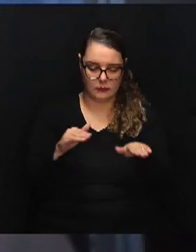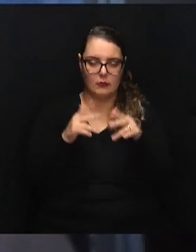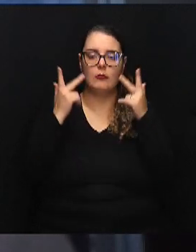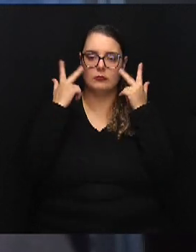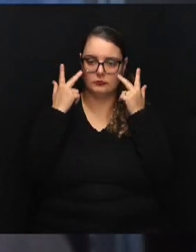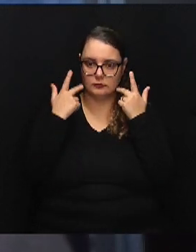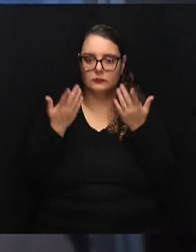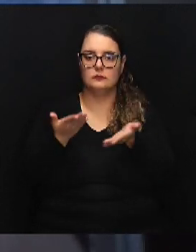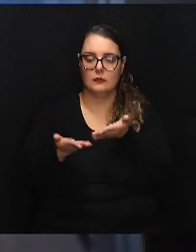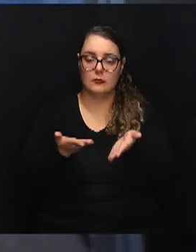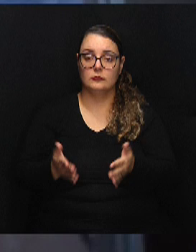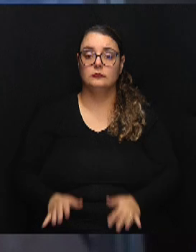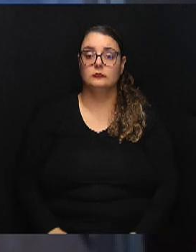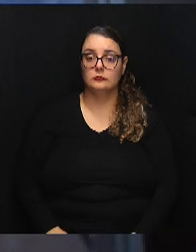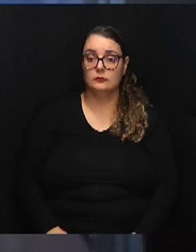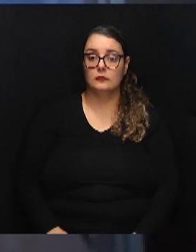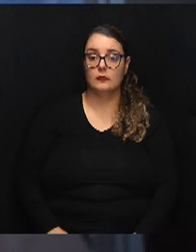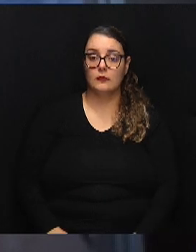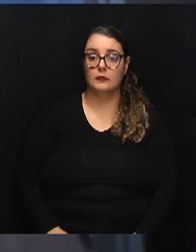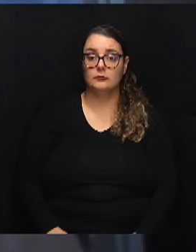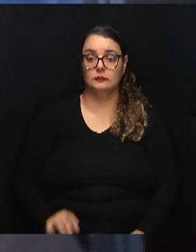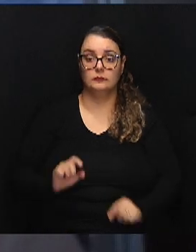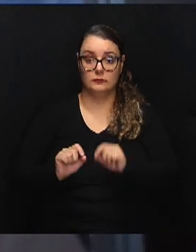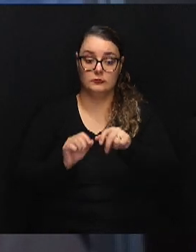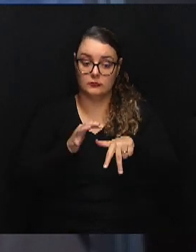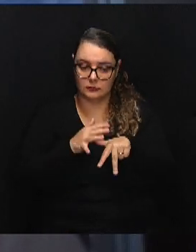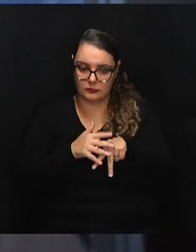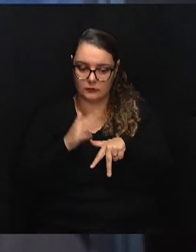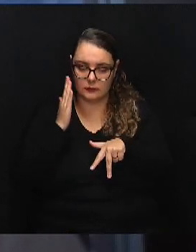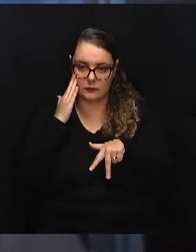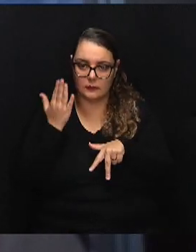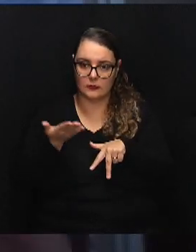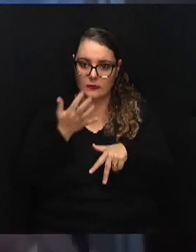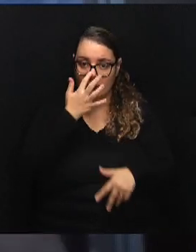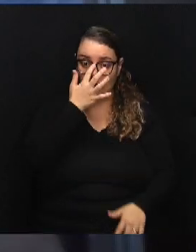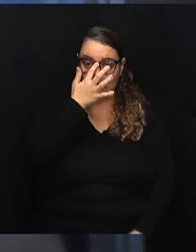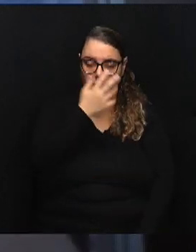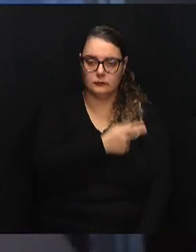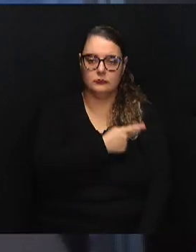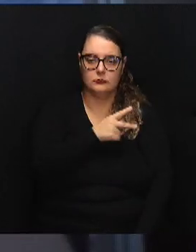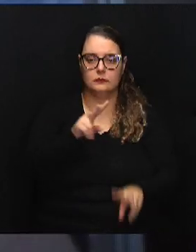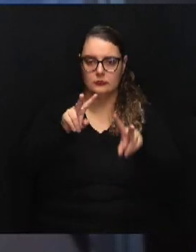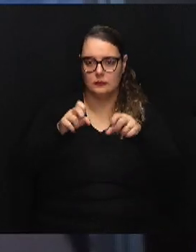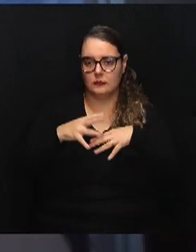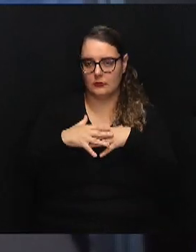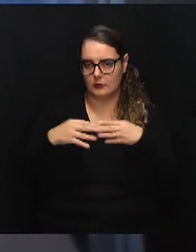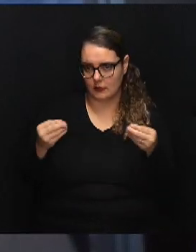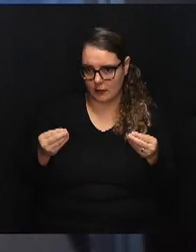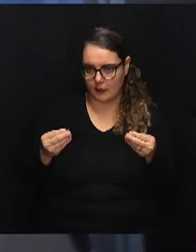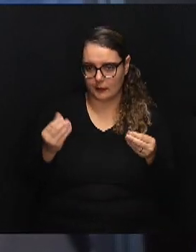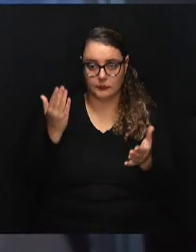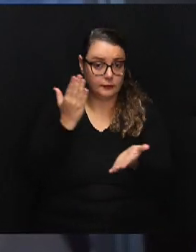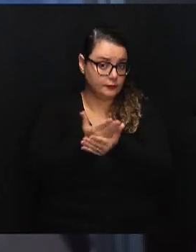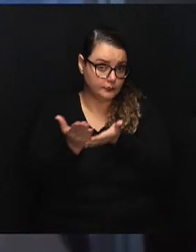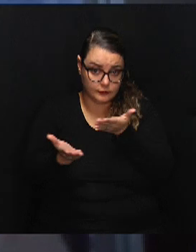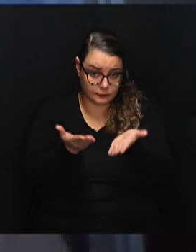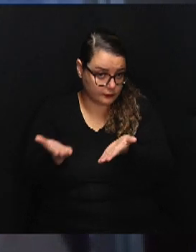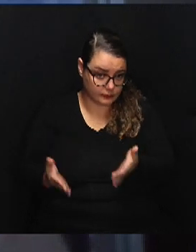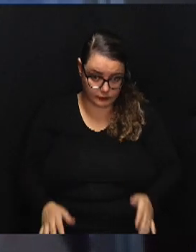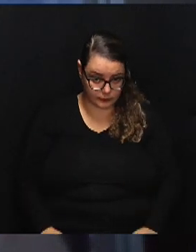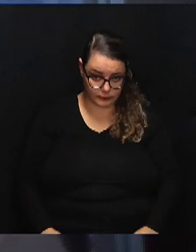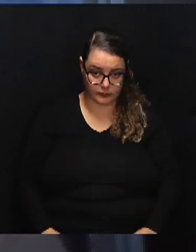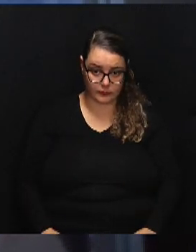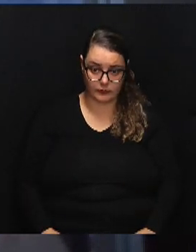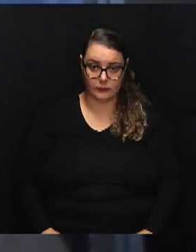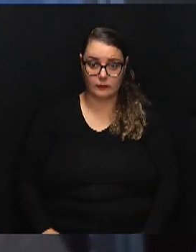com o tratamento. E aí o paciente entende que a pressão curou, né? E aí ele para o tratamento. E